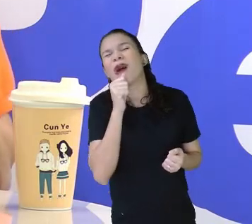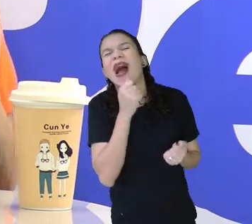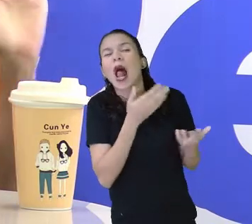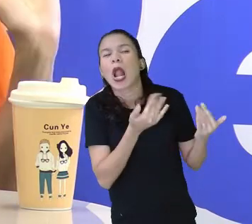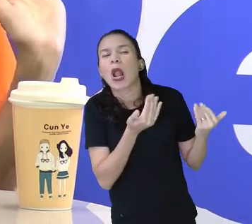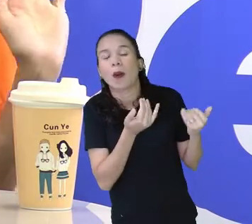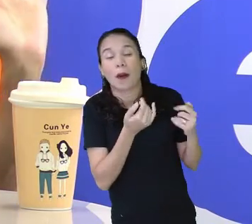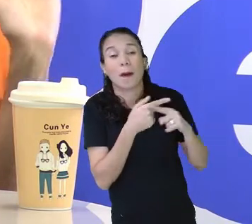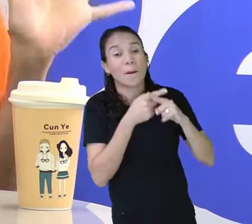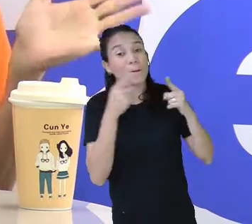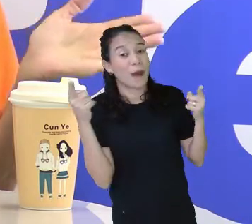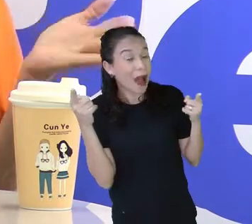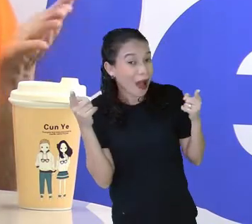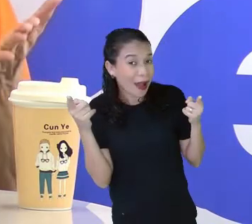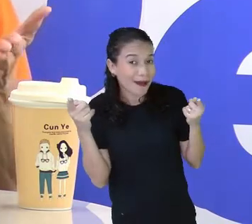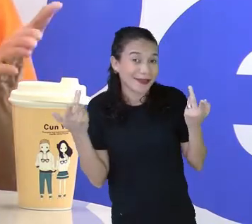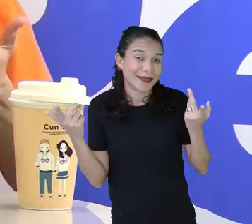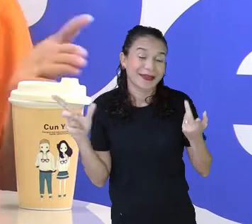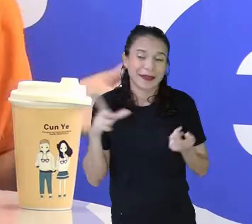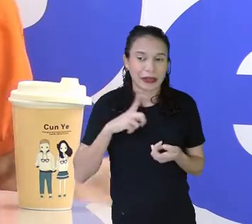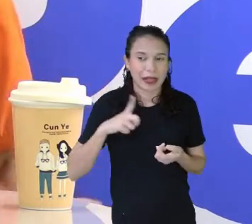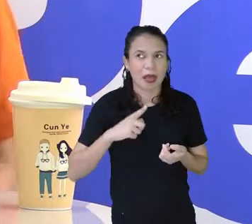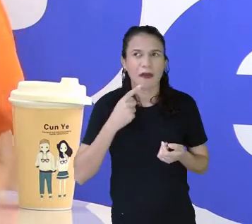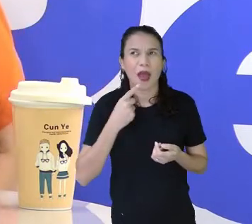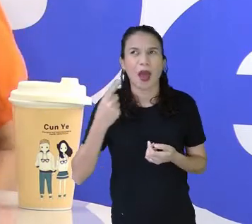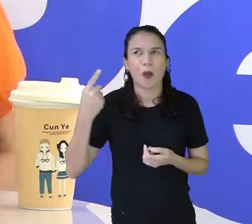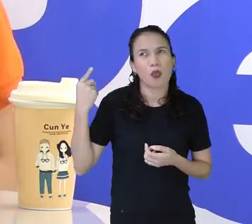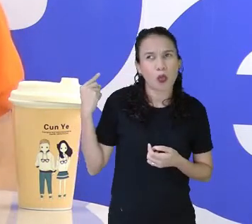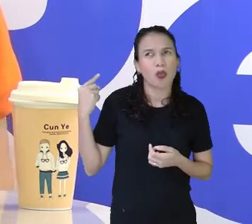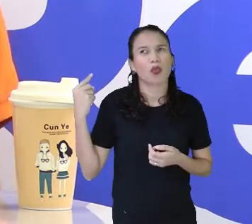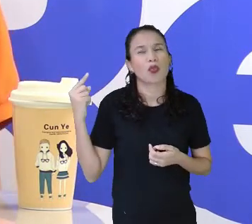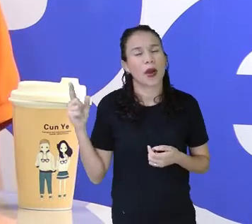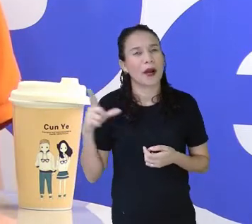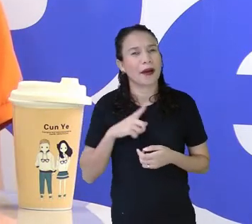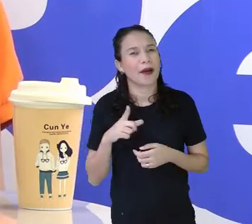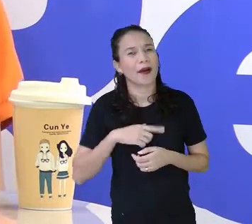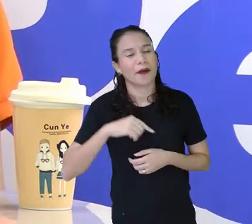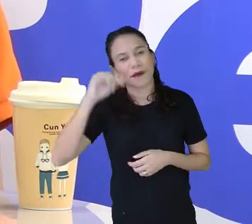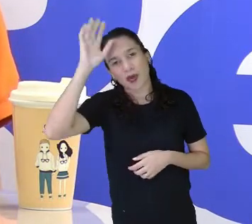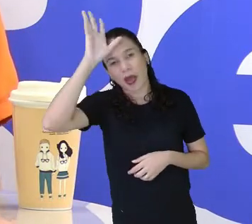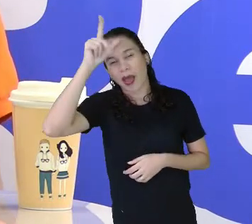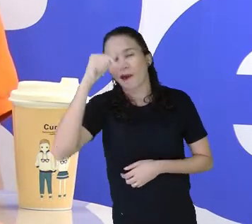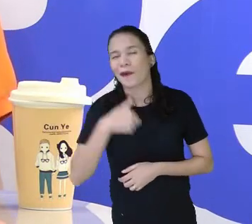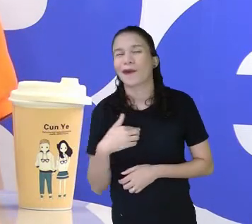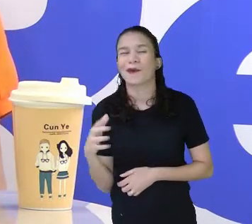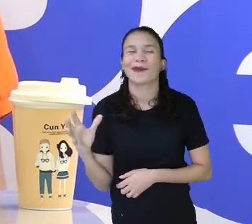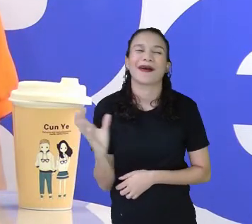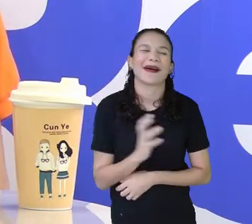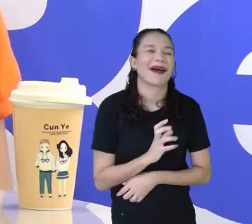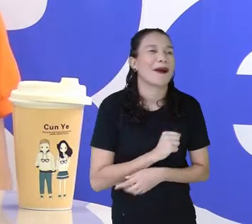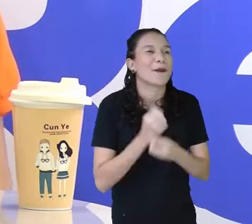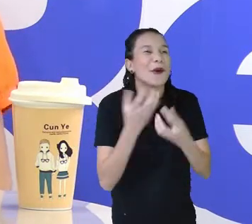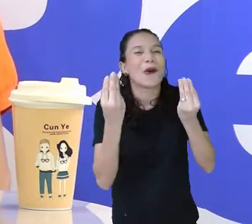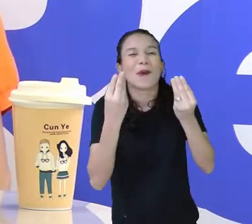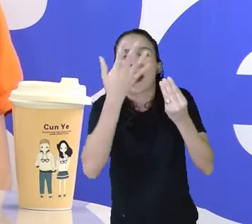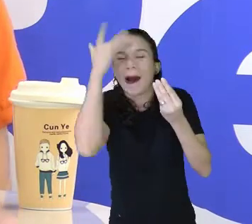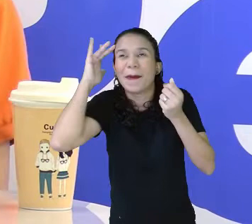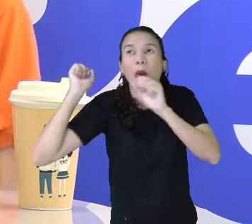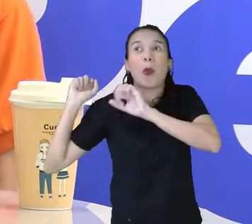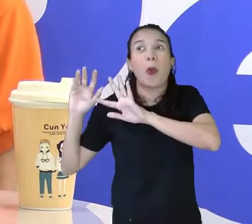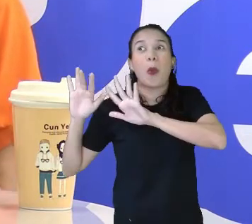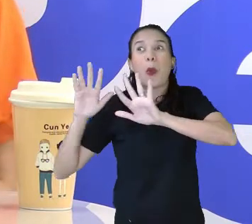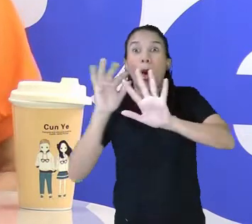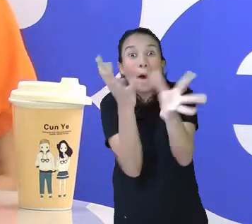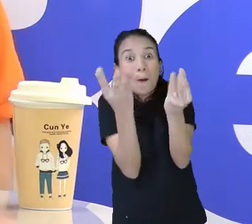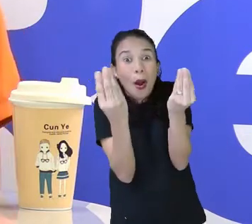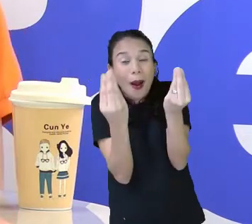mas... Ultimamente, né, quando teve, as últimas vezes que teve o galo, eu fui, olha, era gente, minha